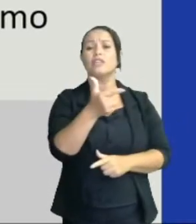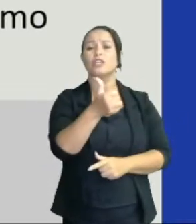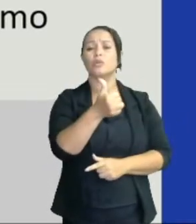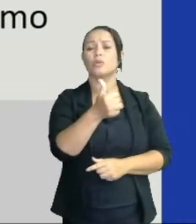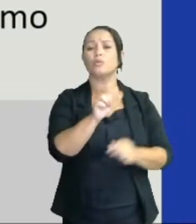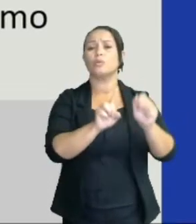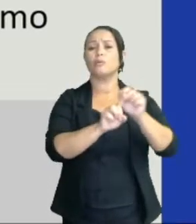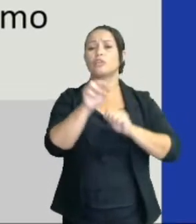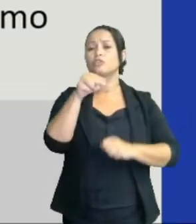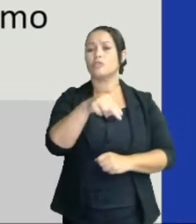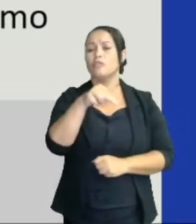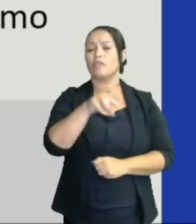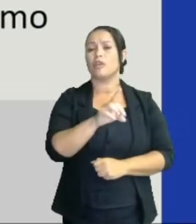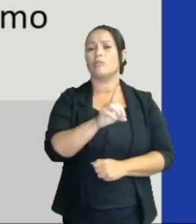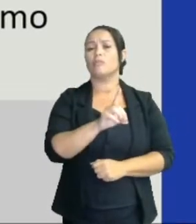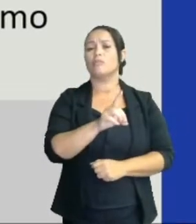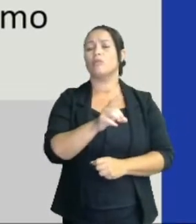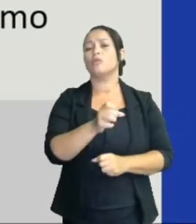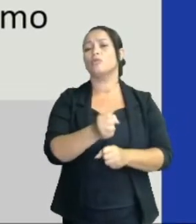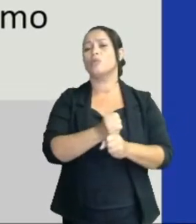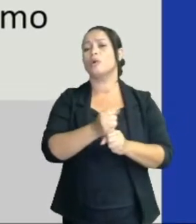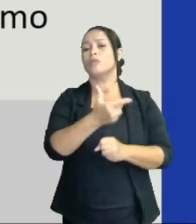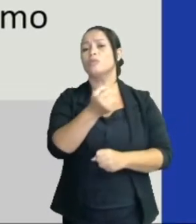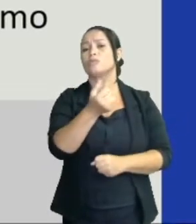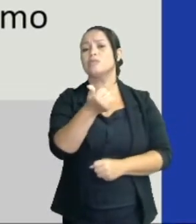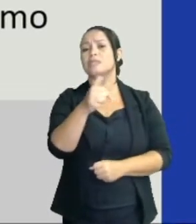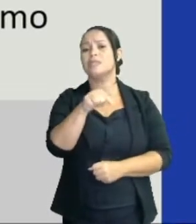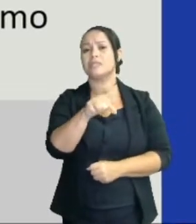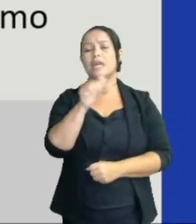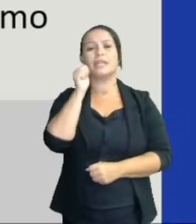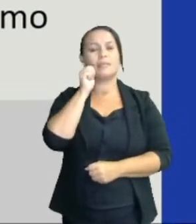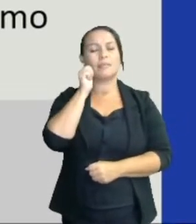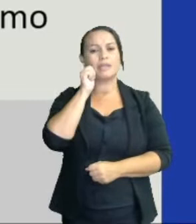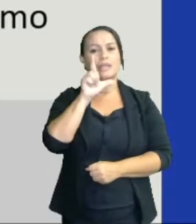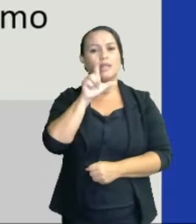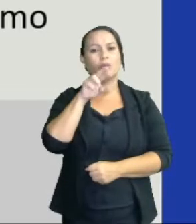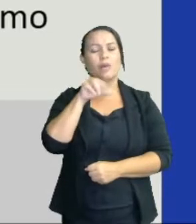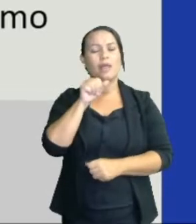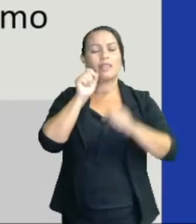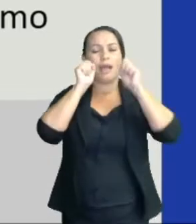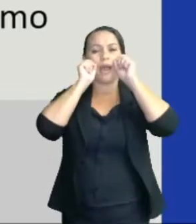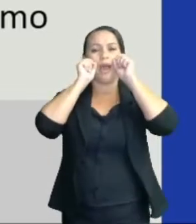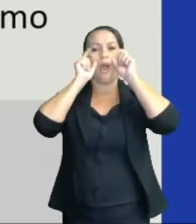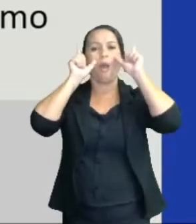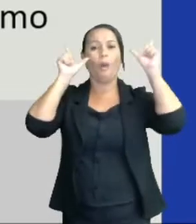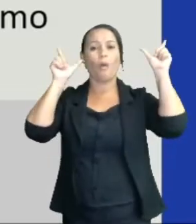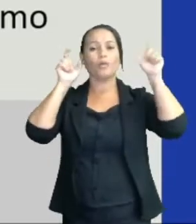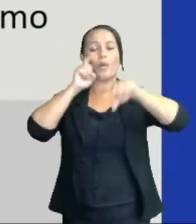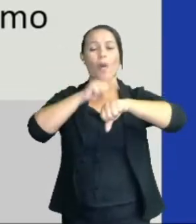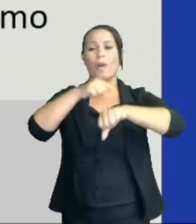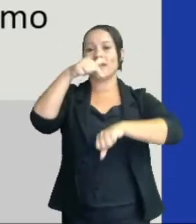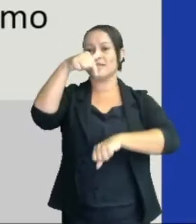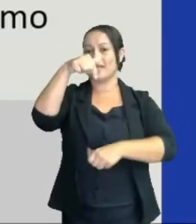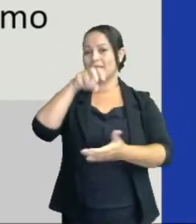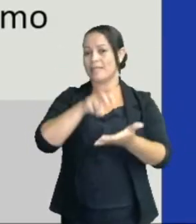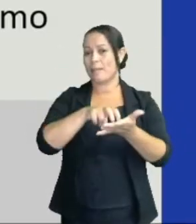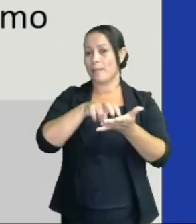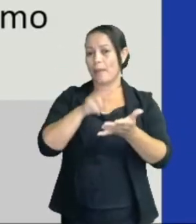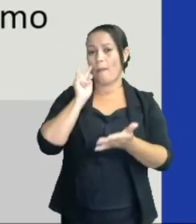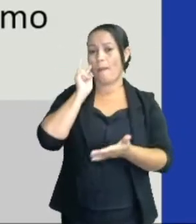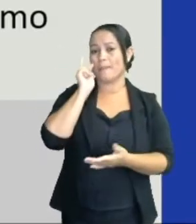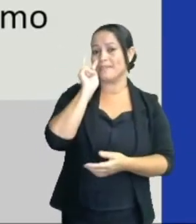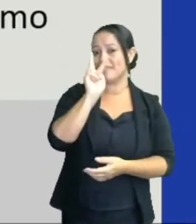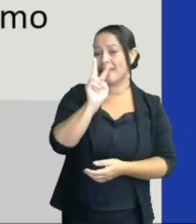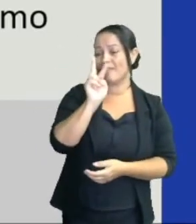21 de novembro de 2017, Luana acordou às 7 horas da manhã. Observe lá